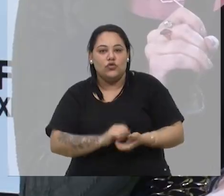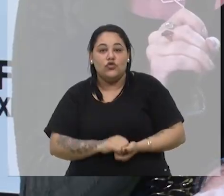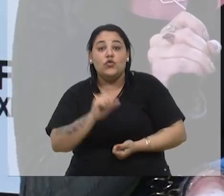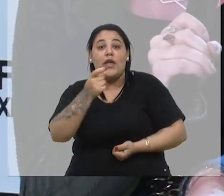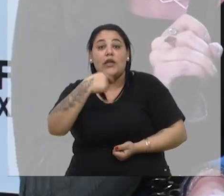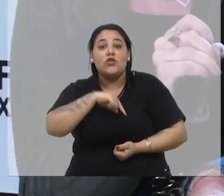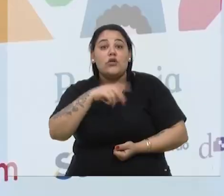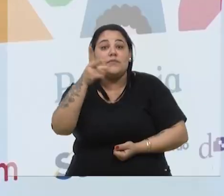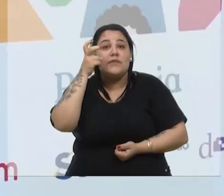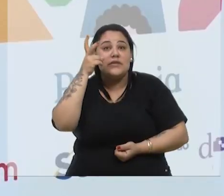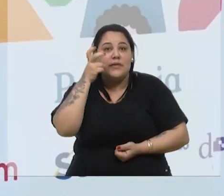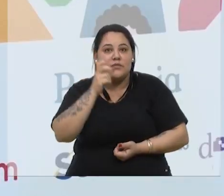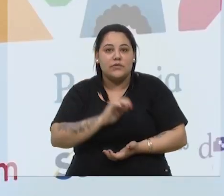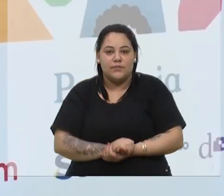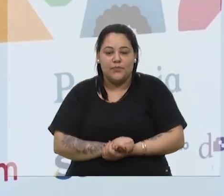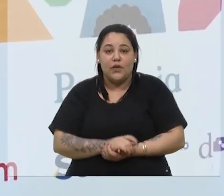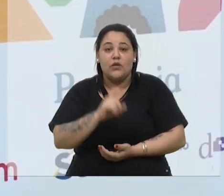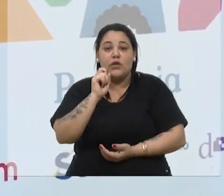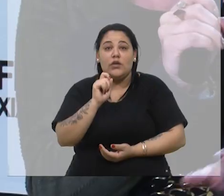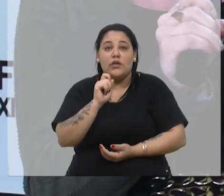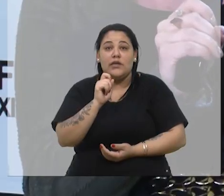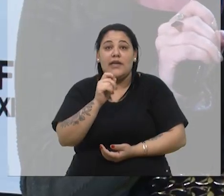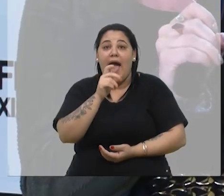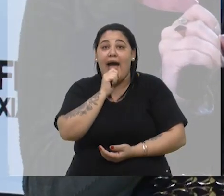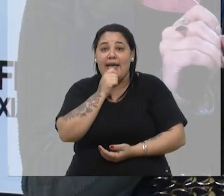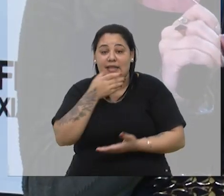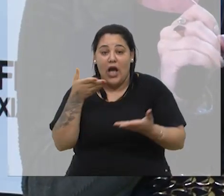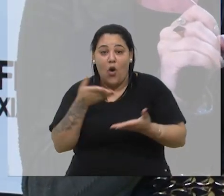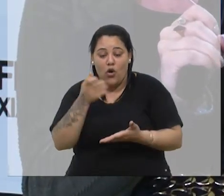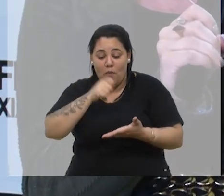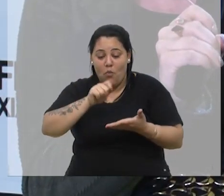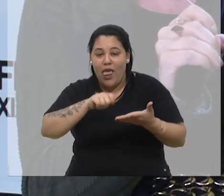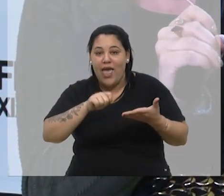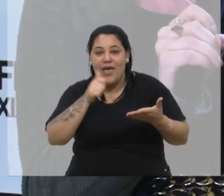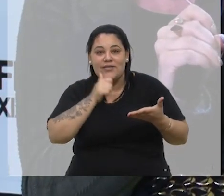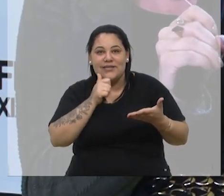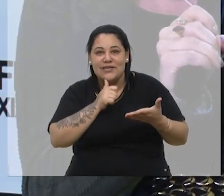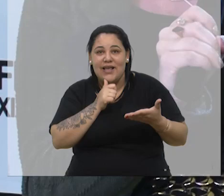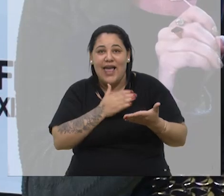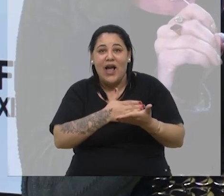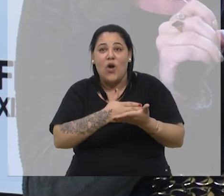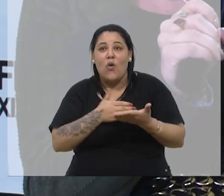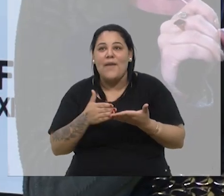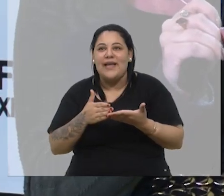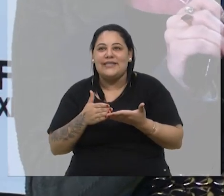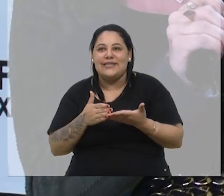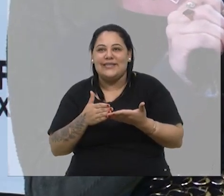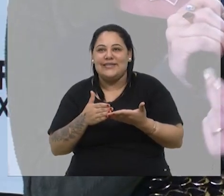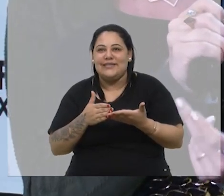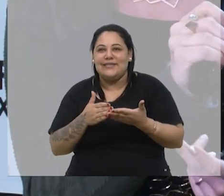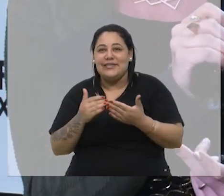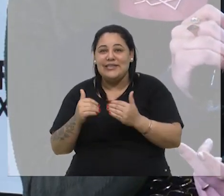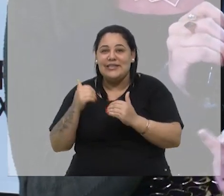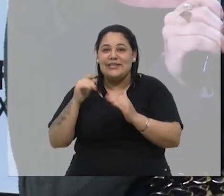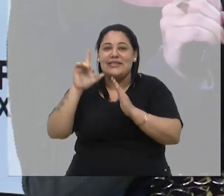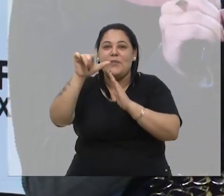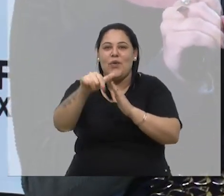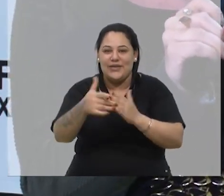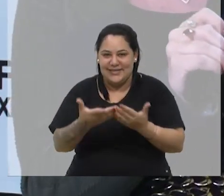olhando para baixo e acha uma ilha grega maravilhosa que ele quer ir para lá, e cada vez que